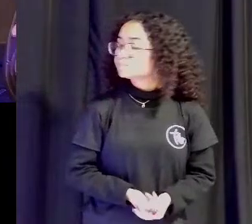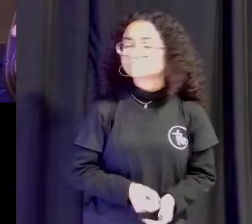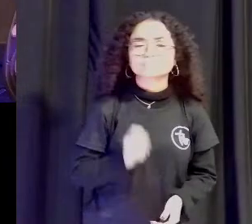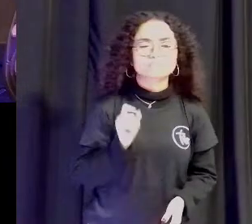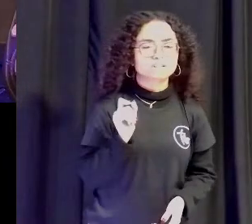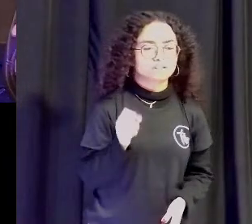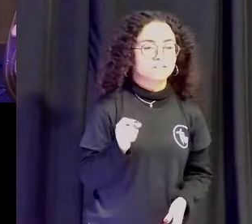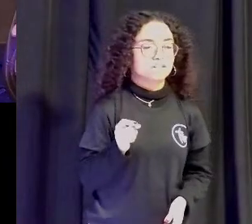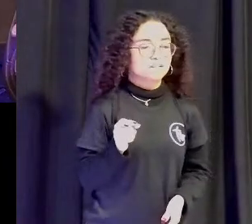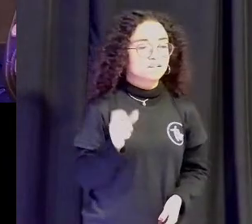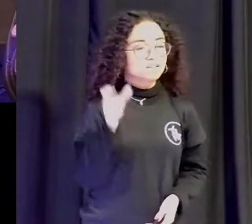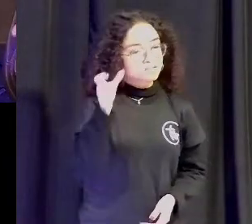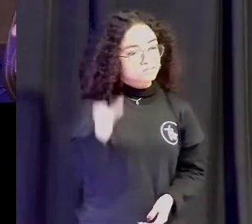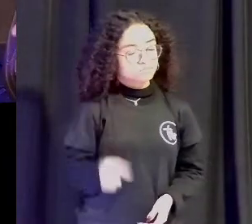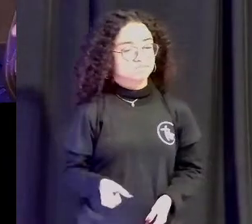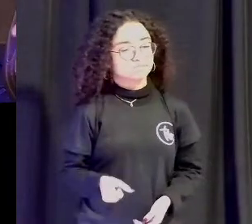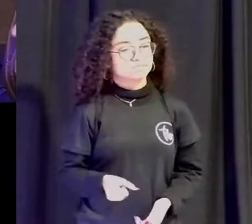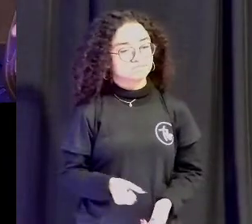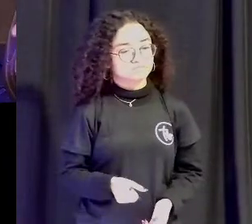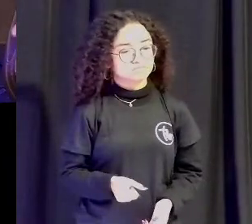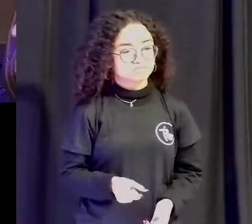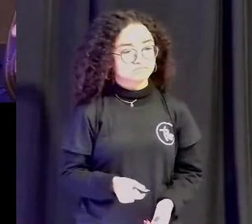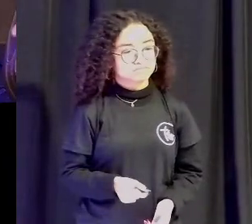Quem foi?